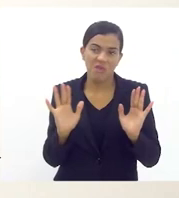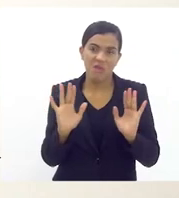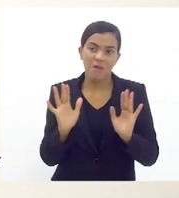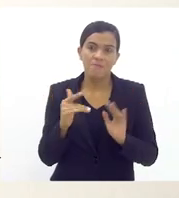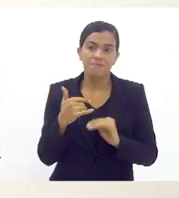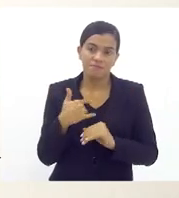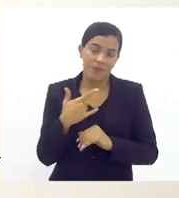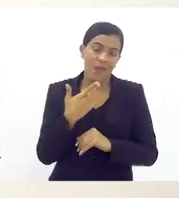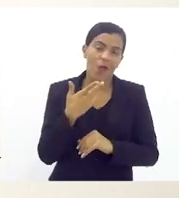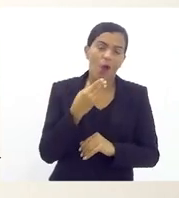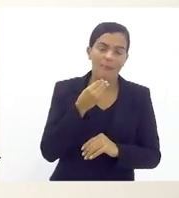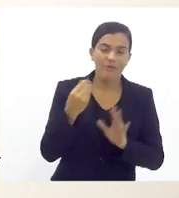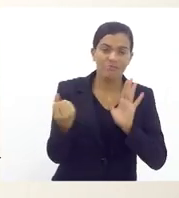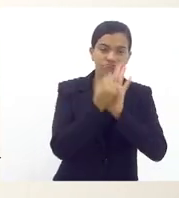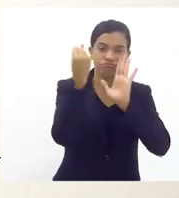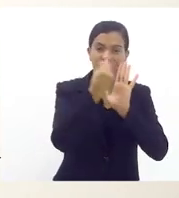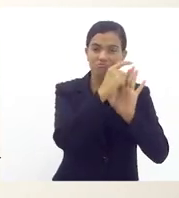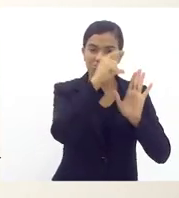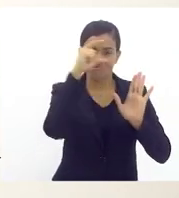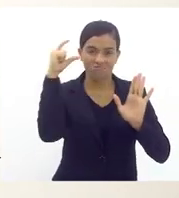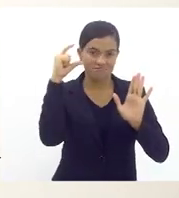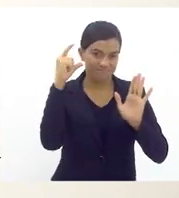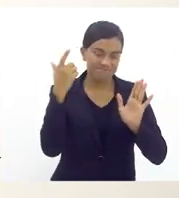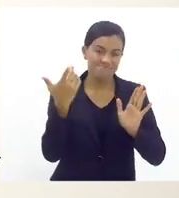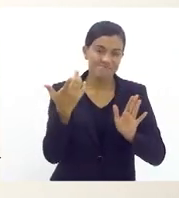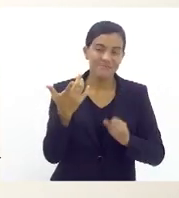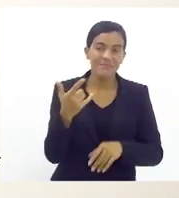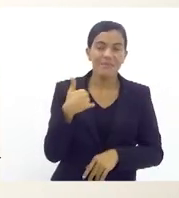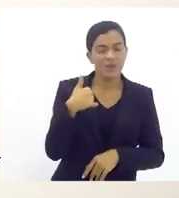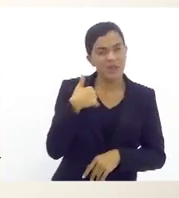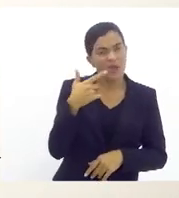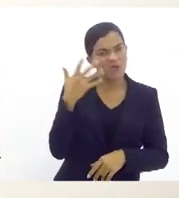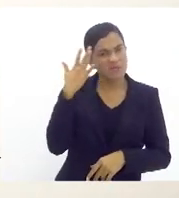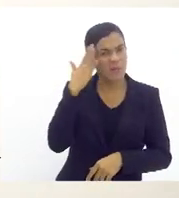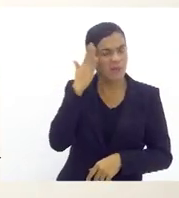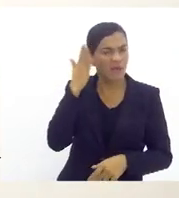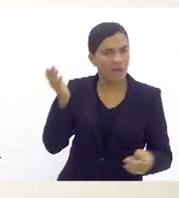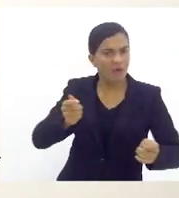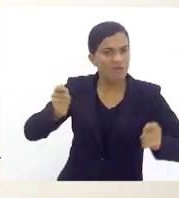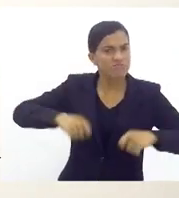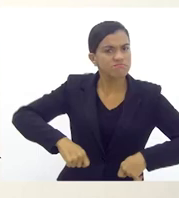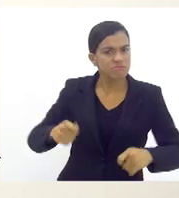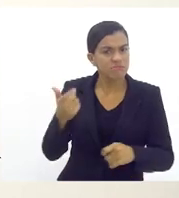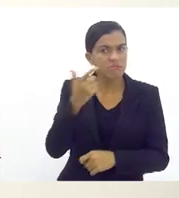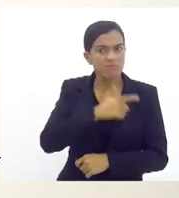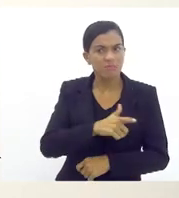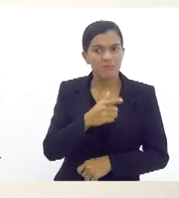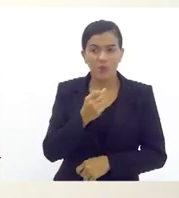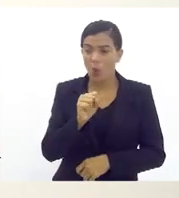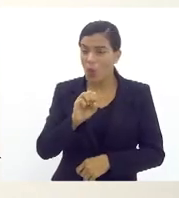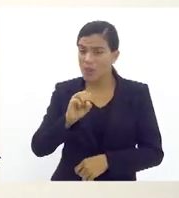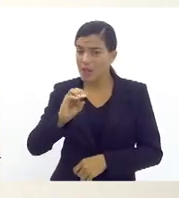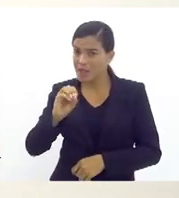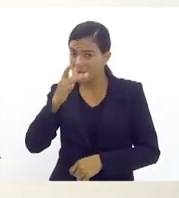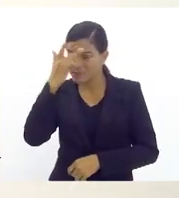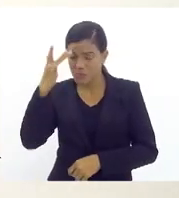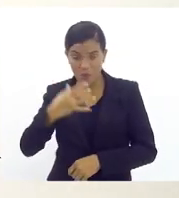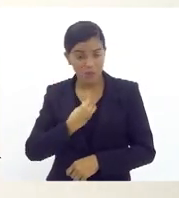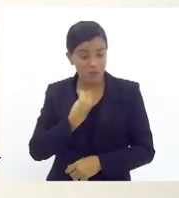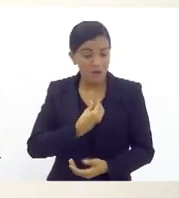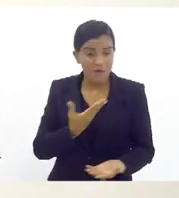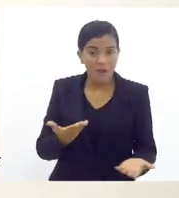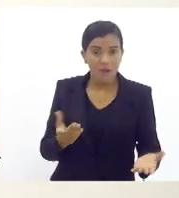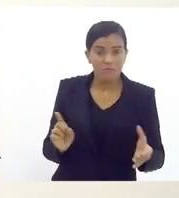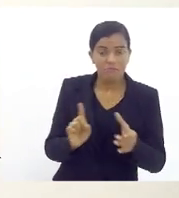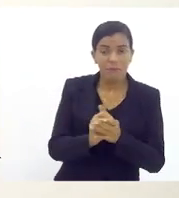como rótulos, né, dentro da sociedade. E eu sabia que eu era capacitada porque eram 80 pessoas e eu estava ali. Mas, por